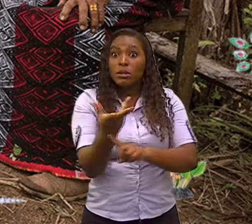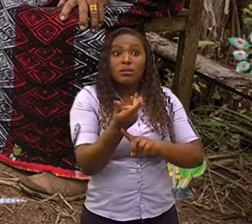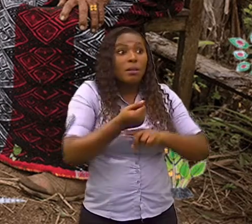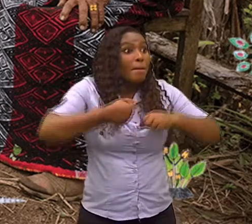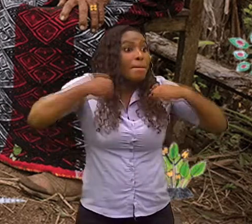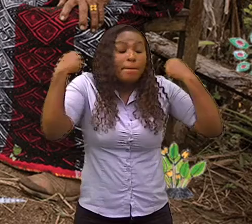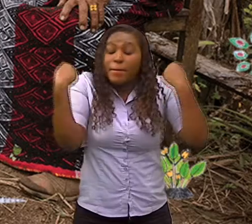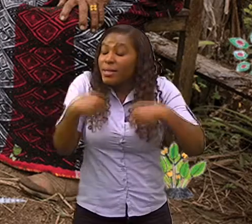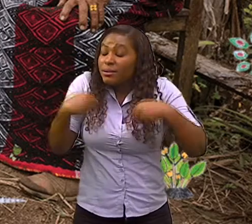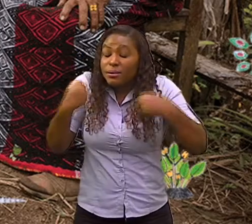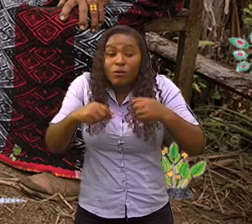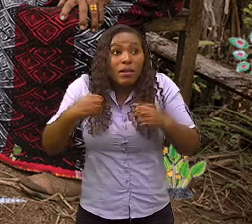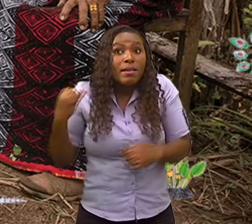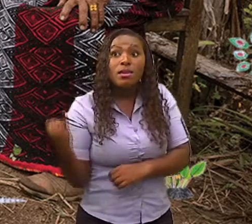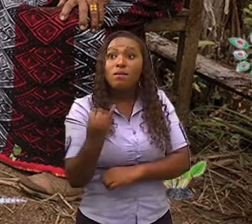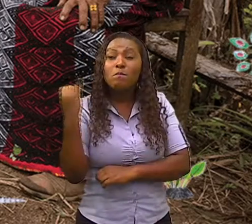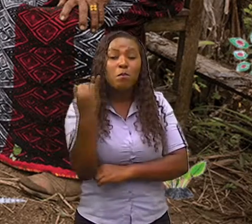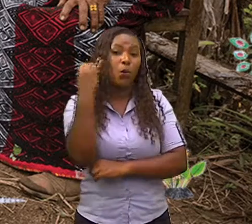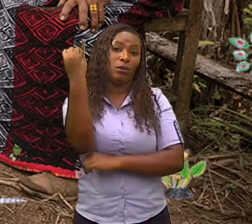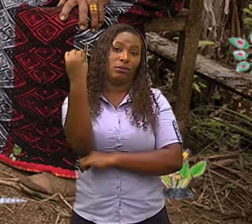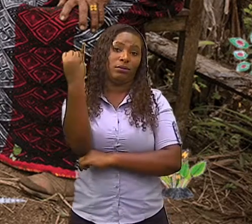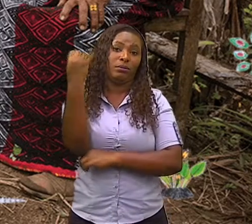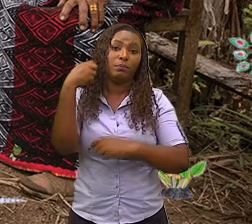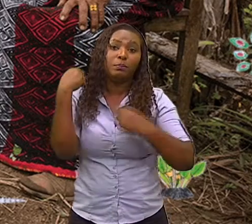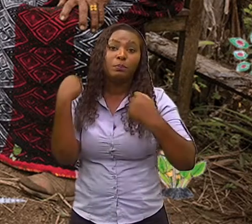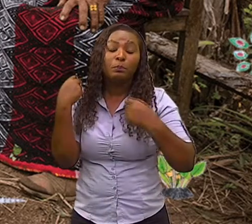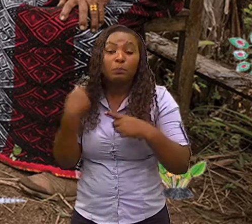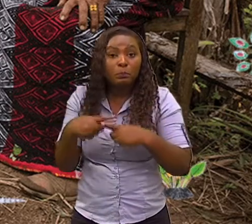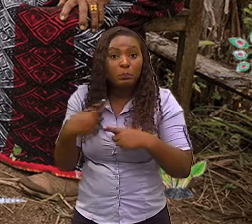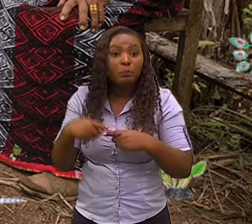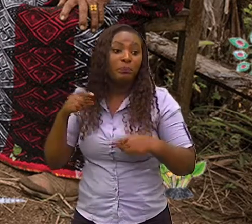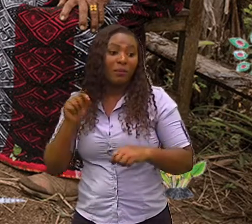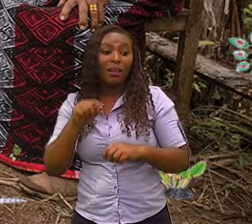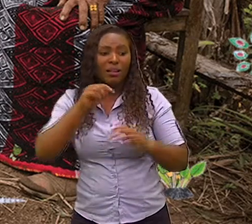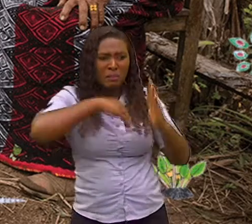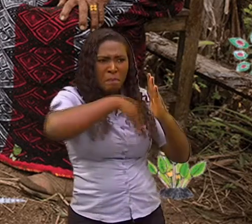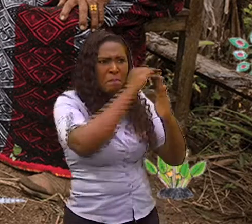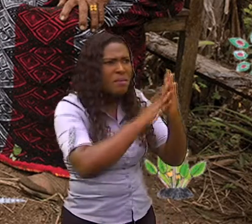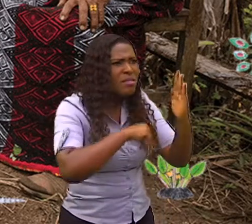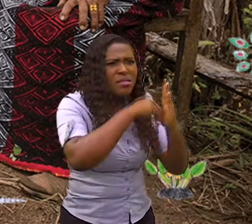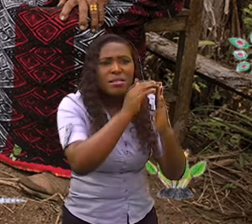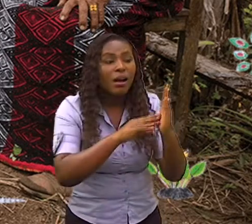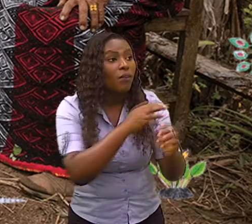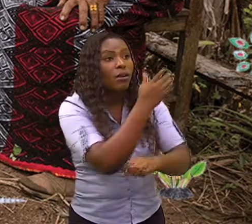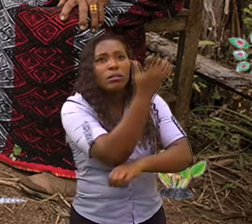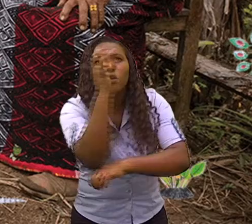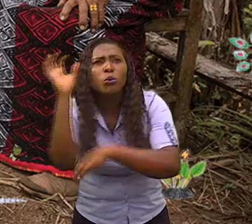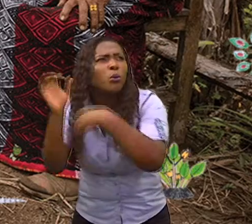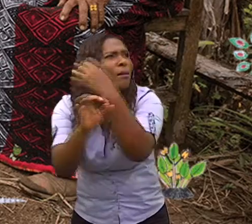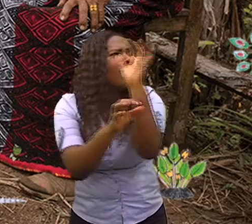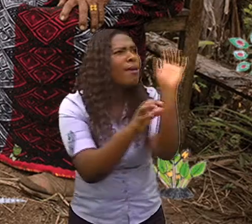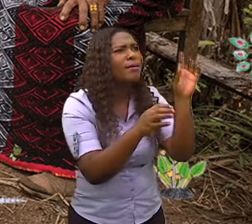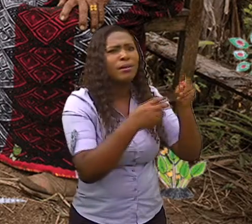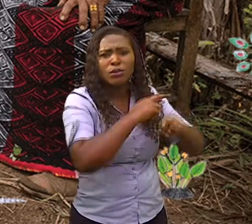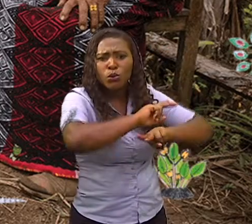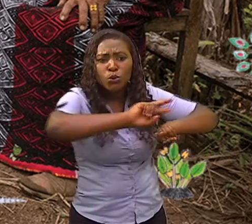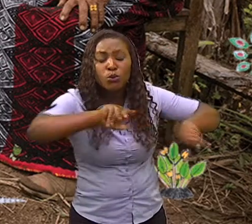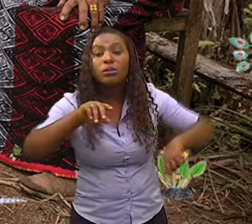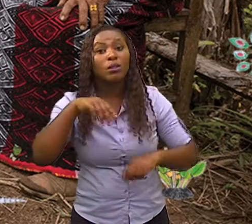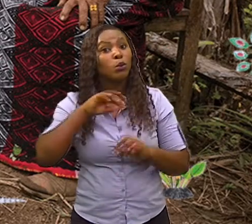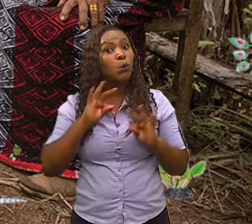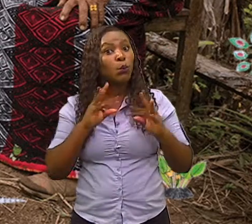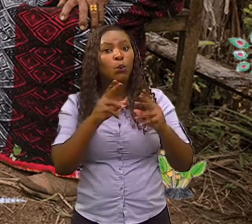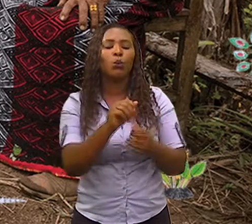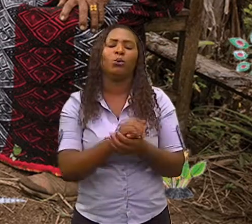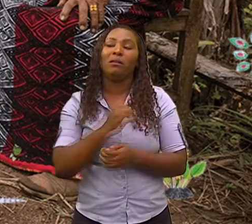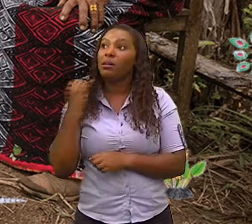e mostrar para todo mundo as terras e os povos brasileiros, assim como o modo de vida e